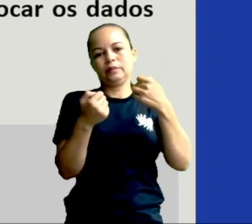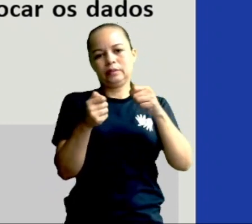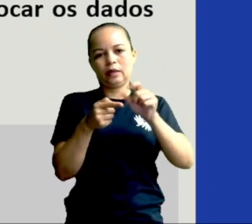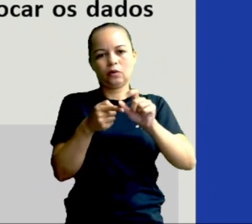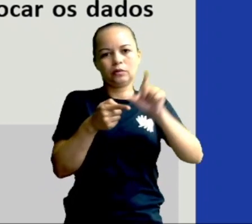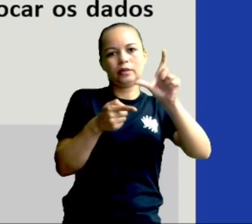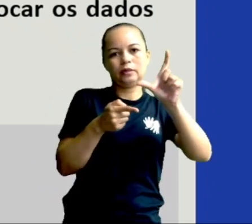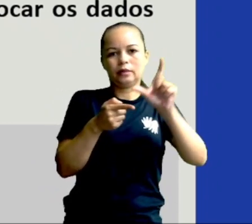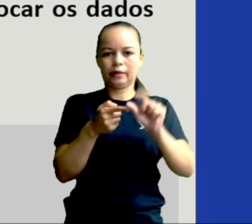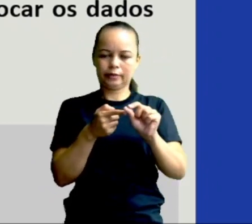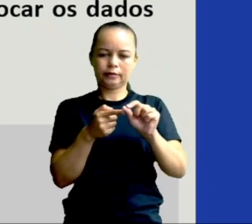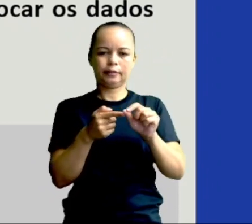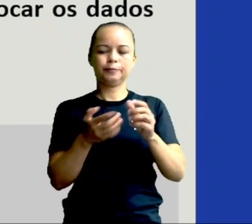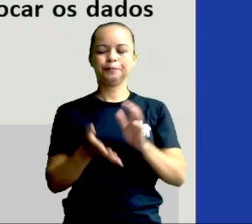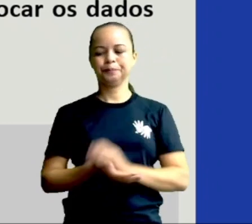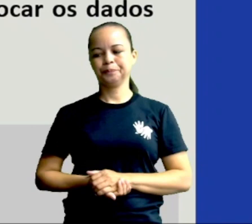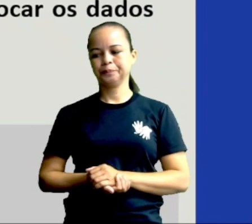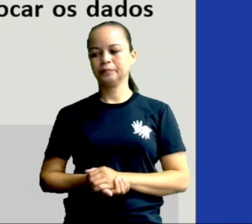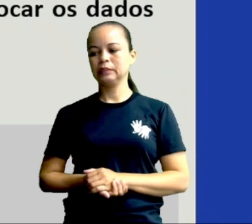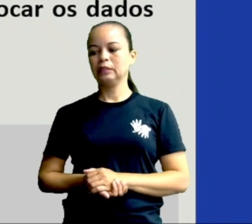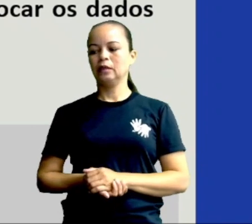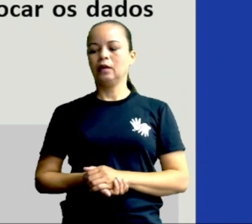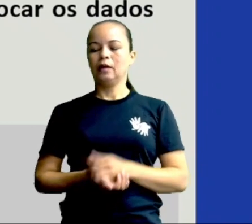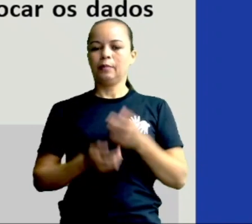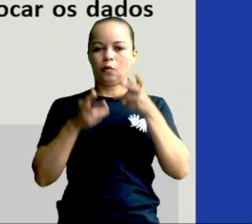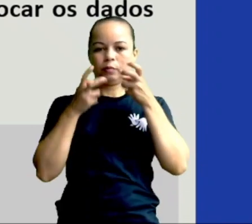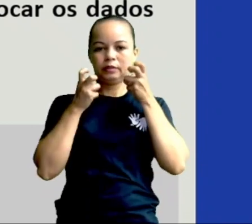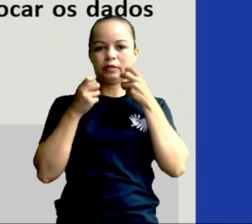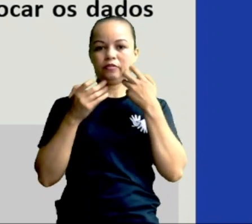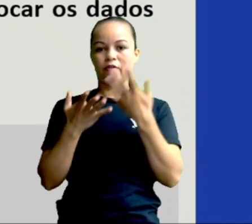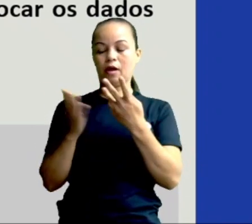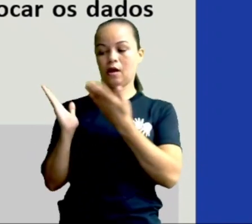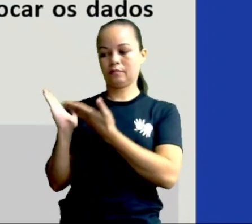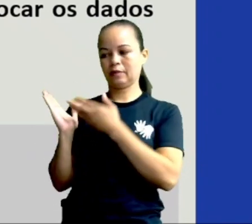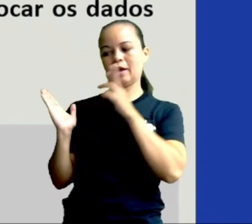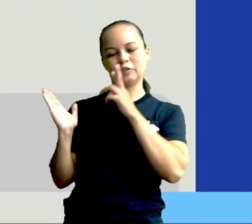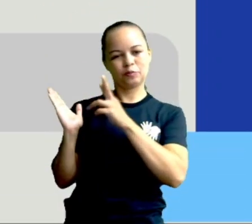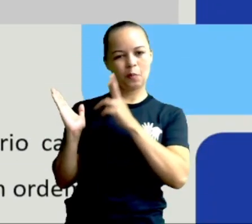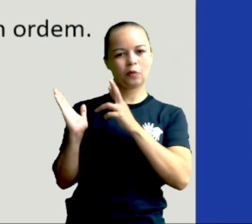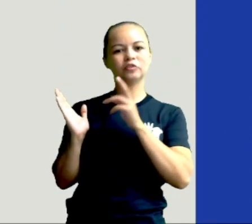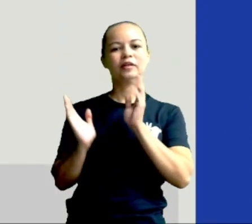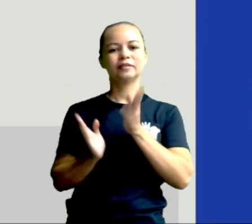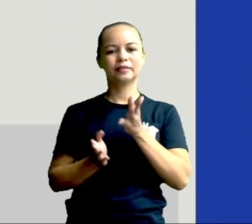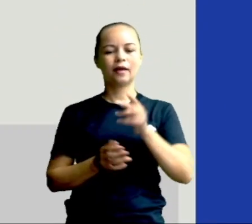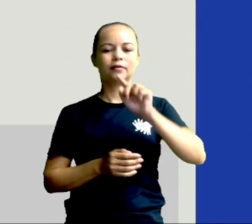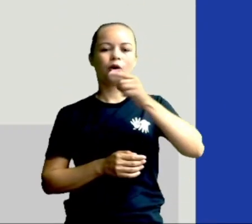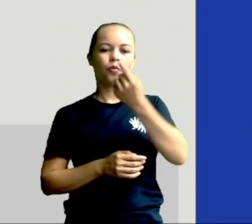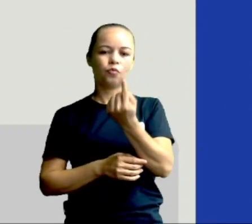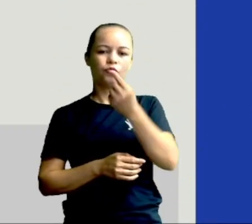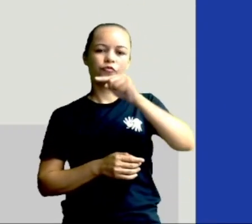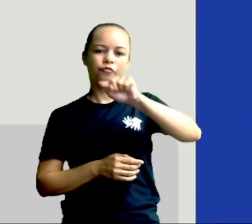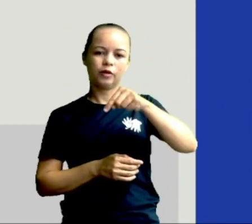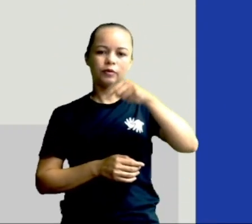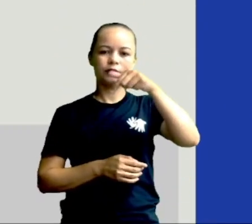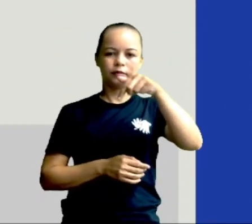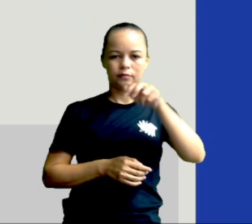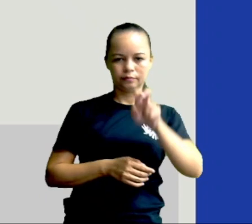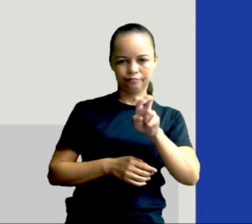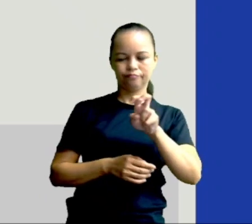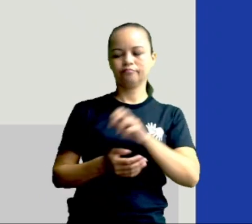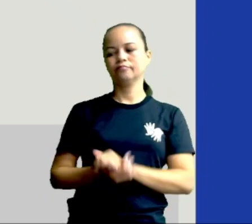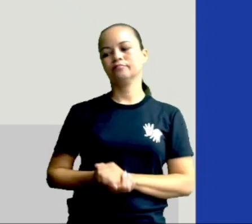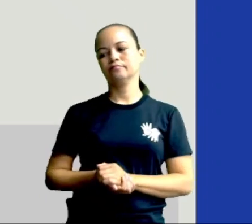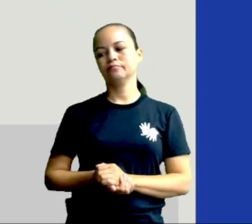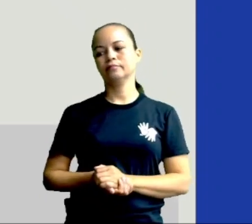beleza? Para a gente olhar aí, 1,75 seria a resposta desse primeiro caso. No segundo